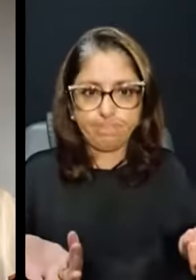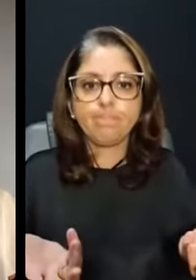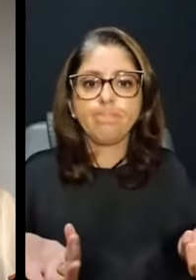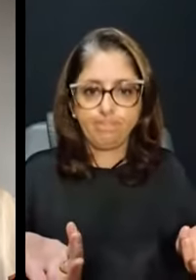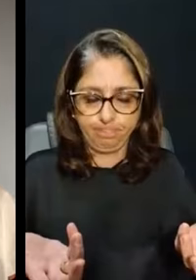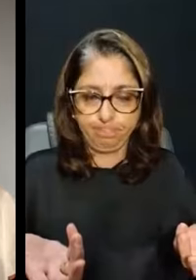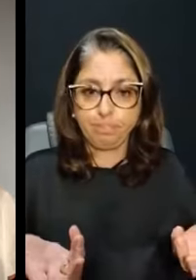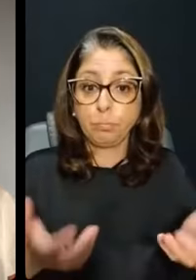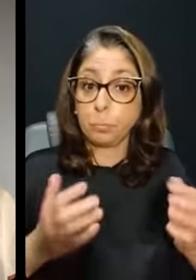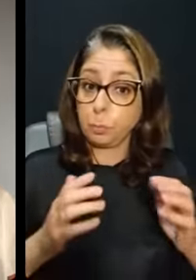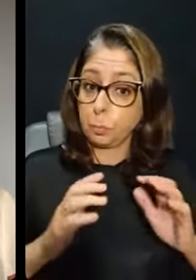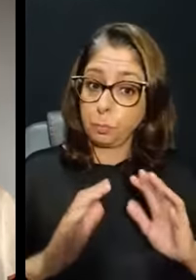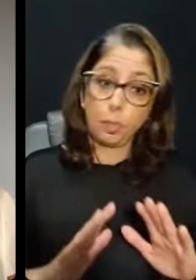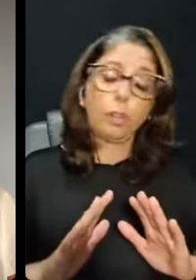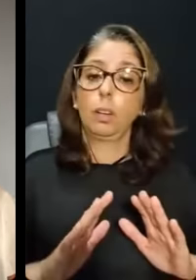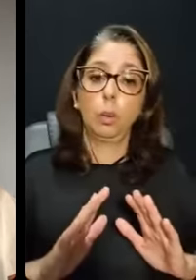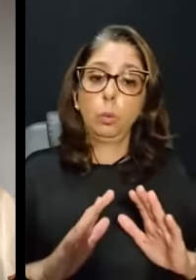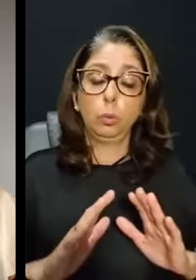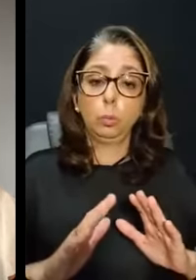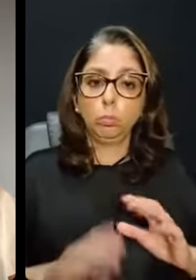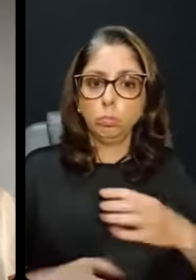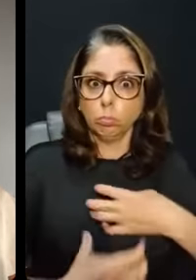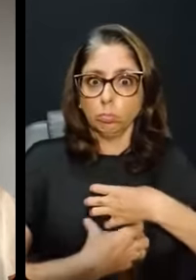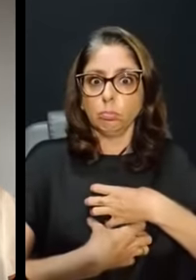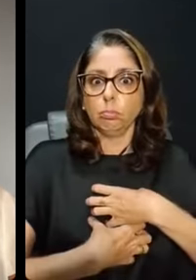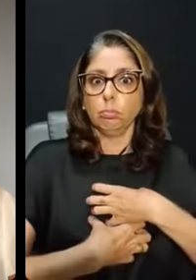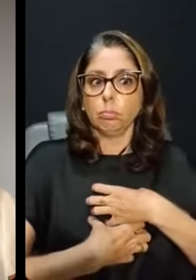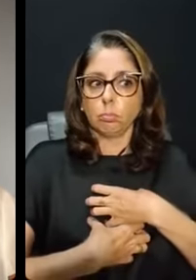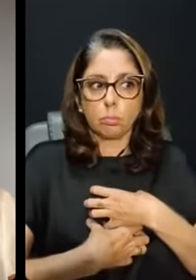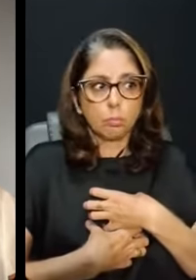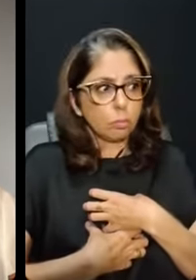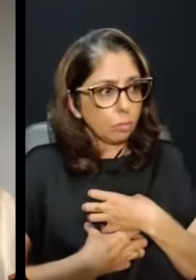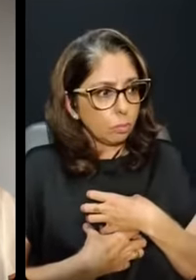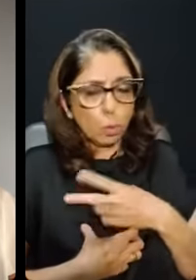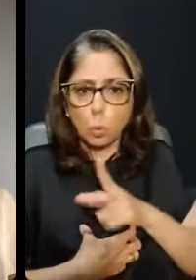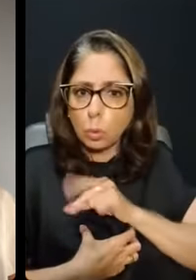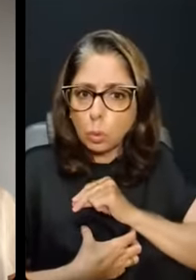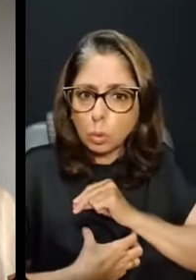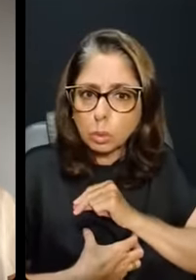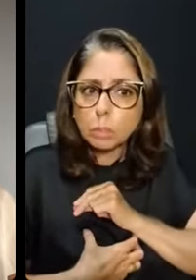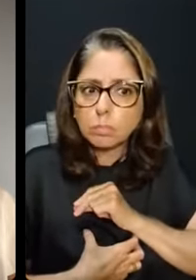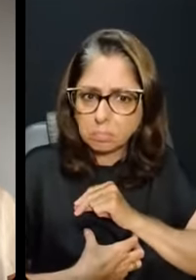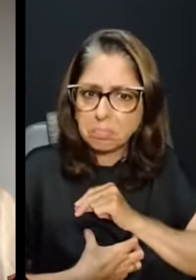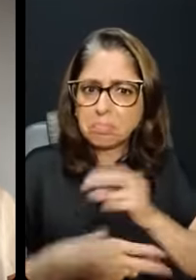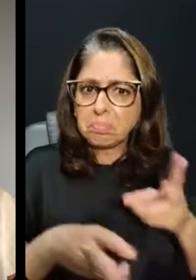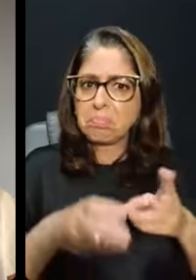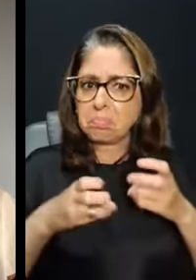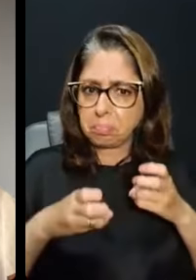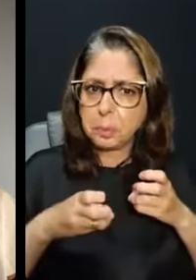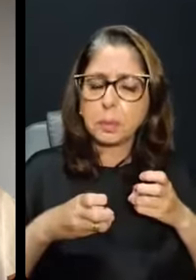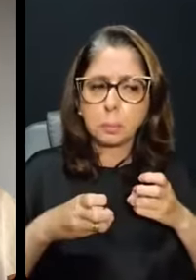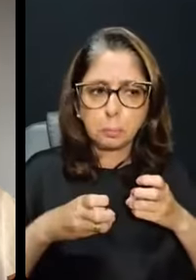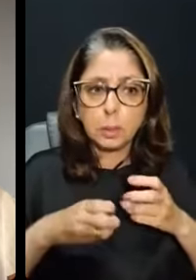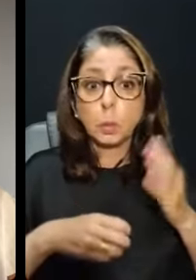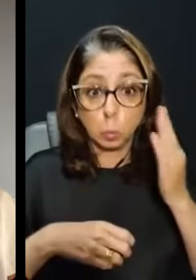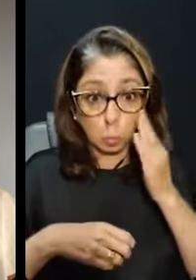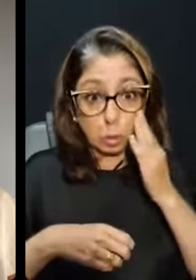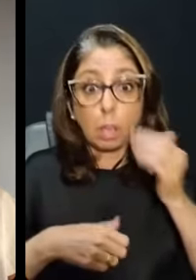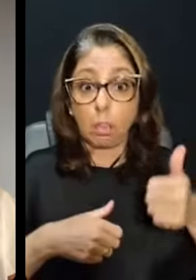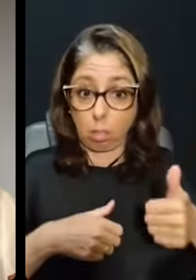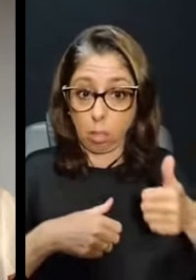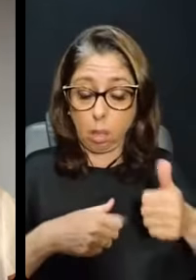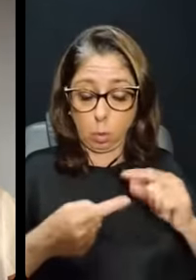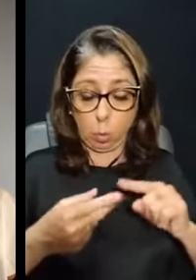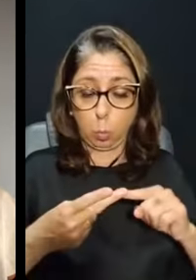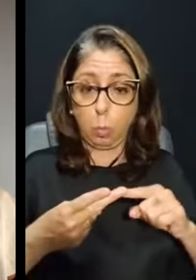é o impressionante, né? Quando a gente fala da mudança de olhar, do processo que que a gente precisa vivenciar